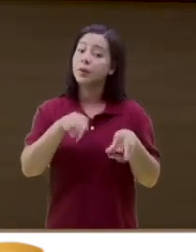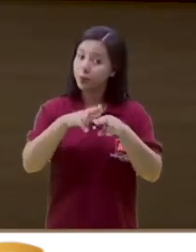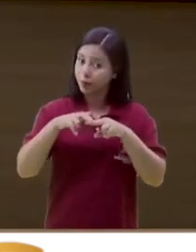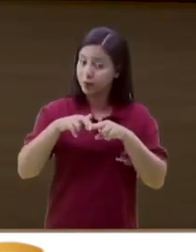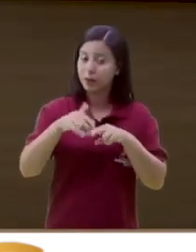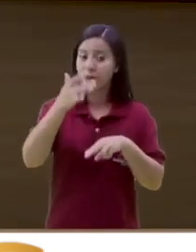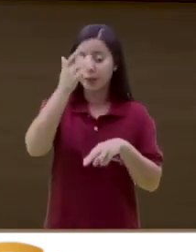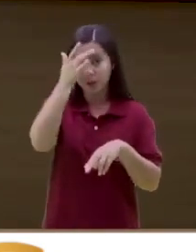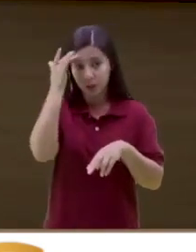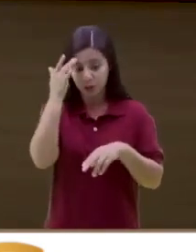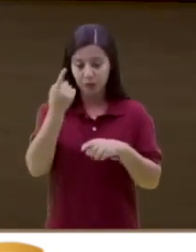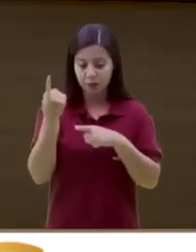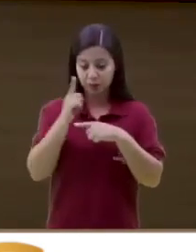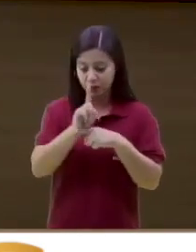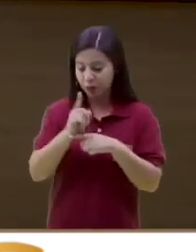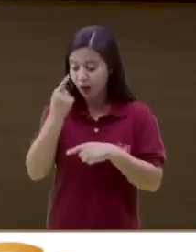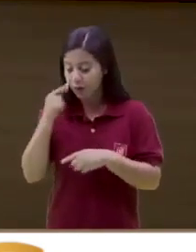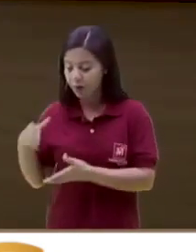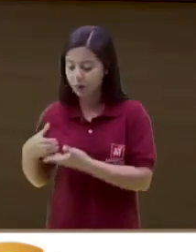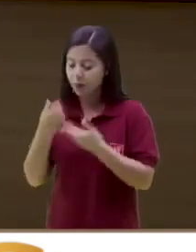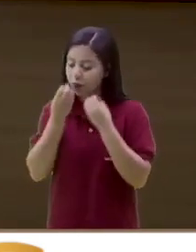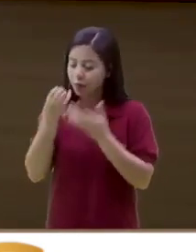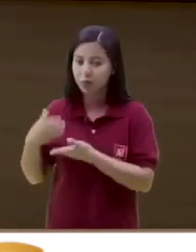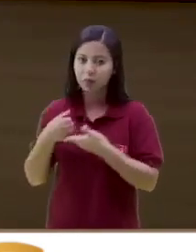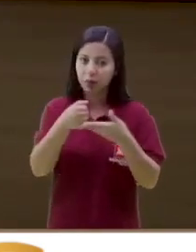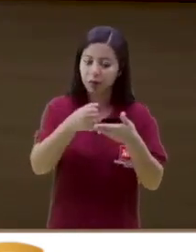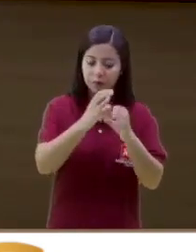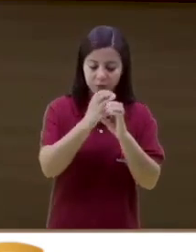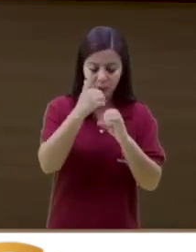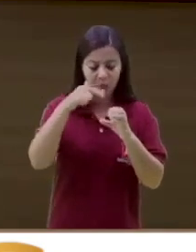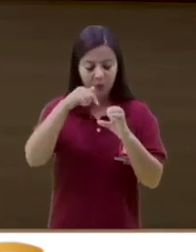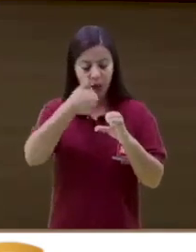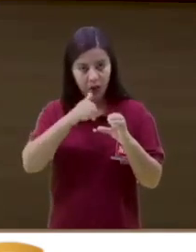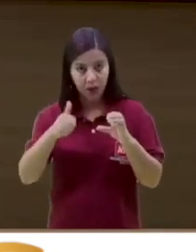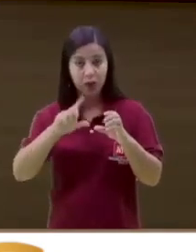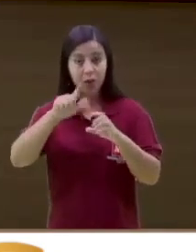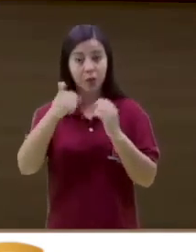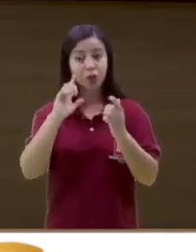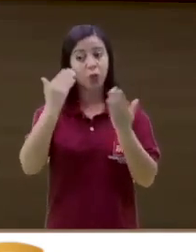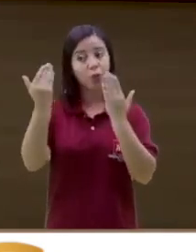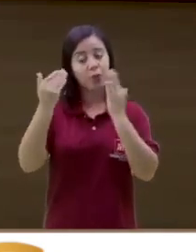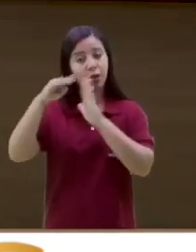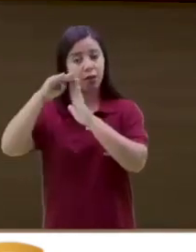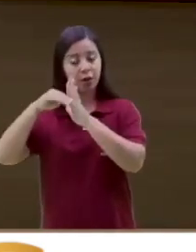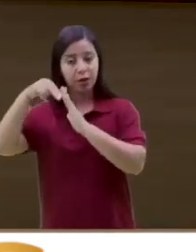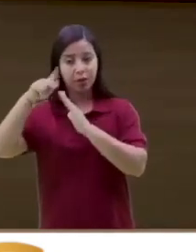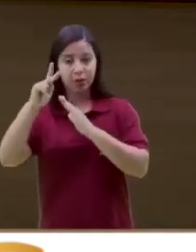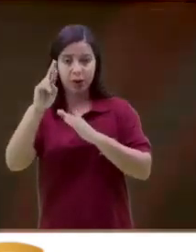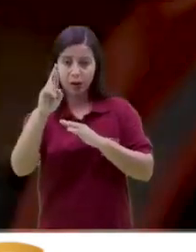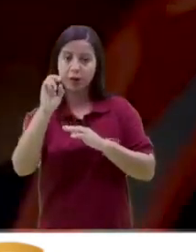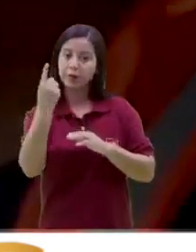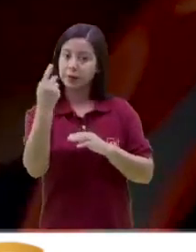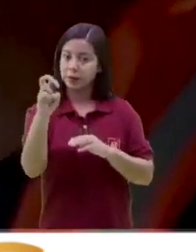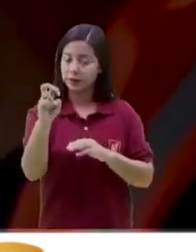Então esse avaliador, ele avalia, ele obtém os dados e ele compara com a NR15. E a NR15 determina em algumas situações, por